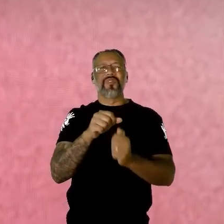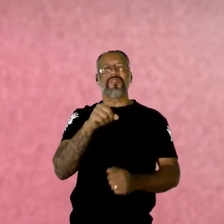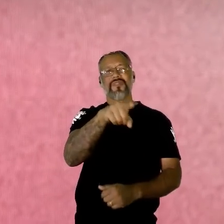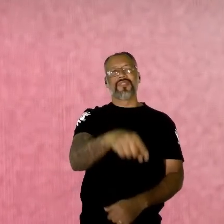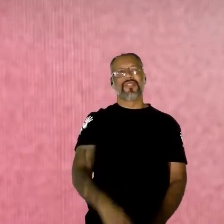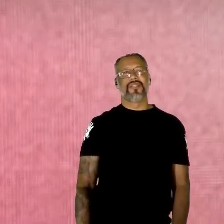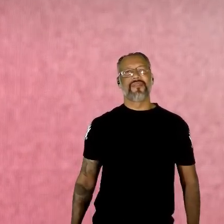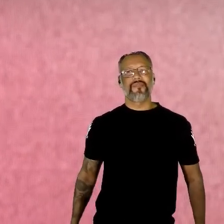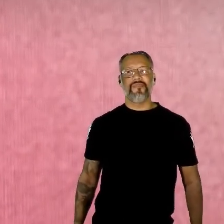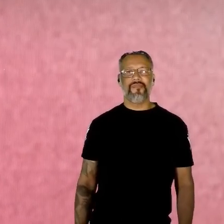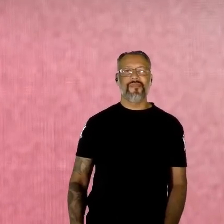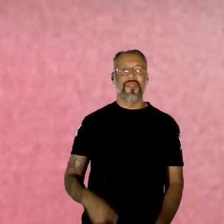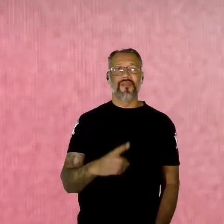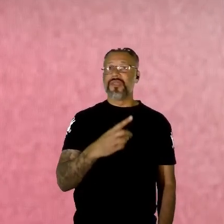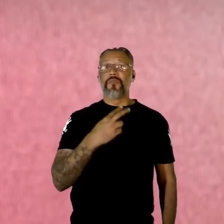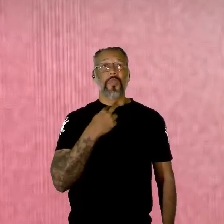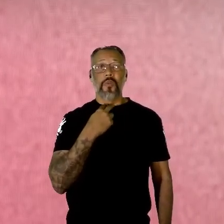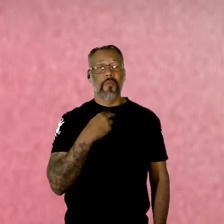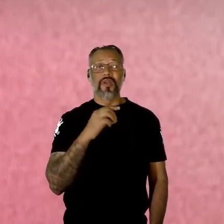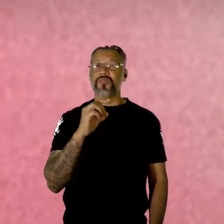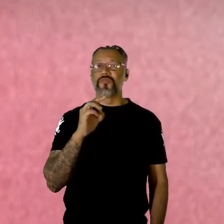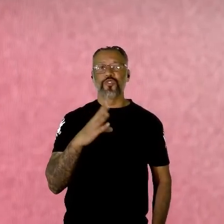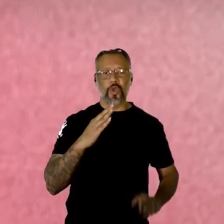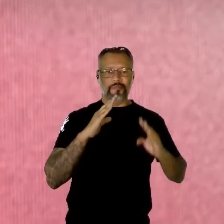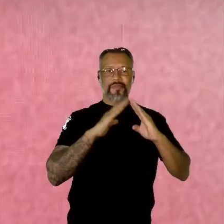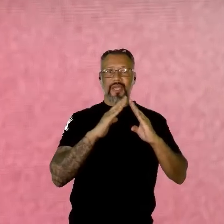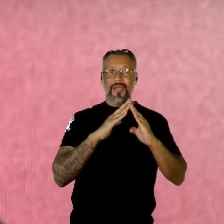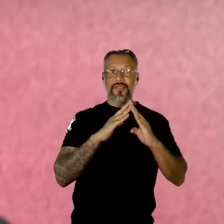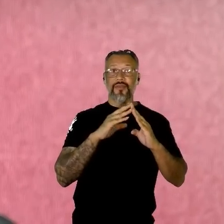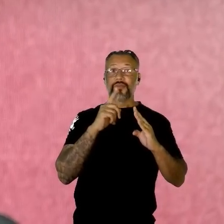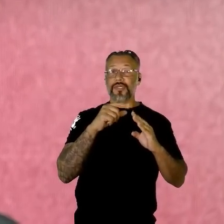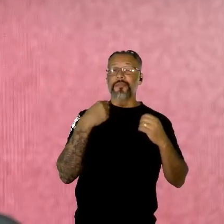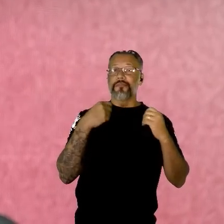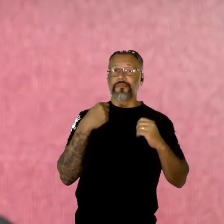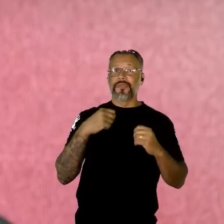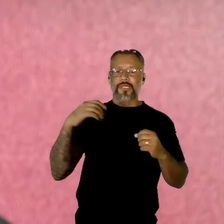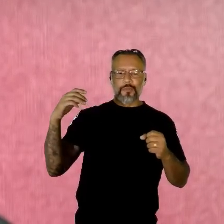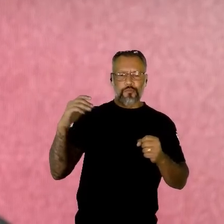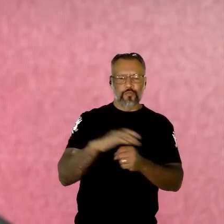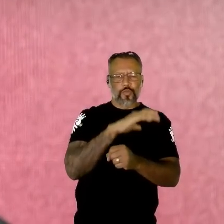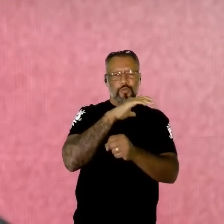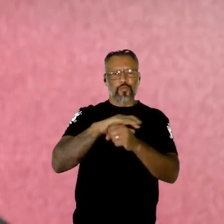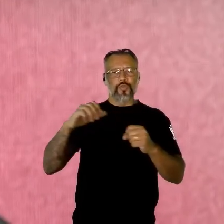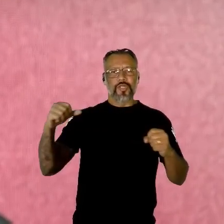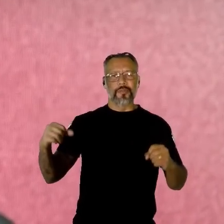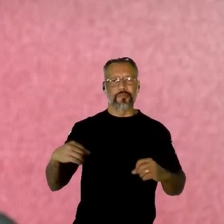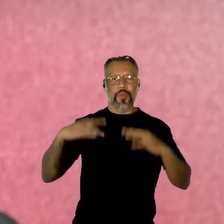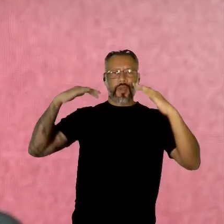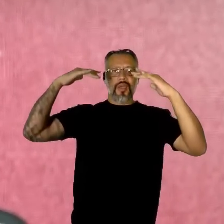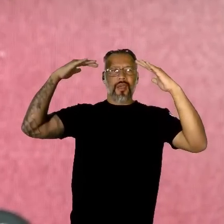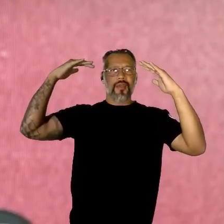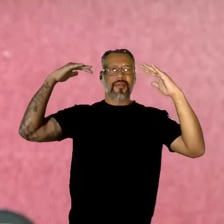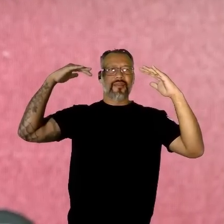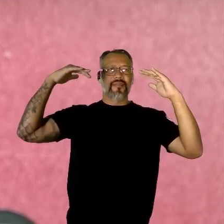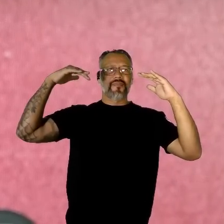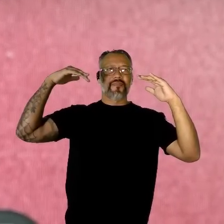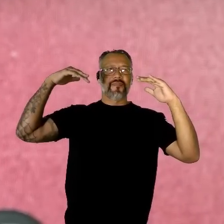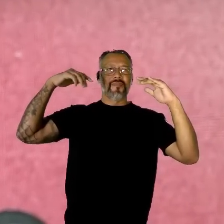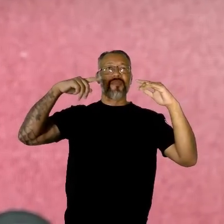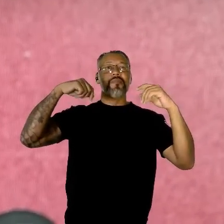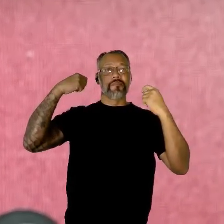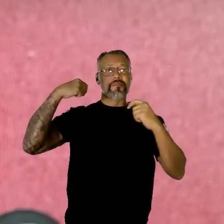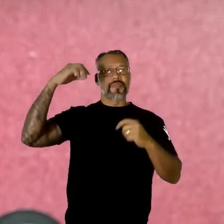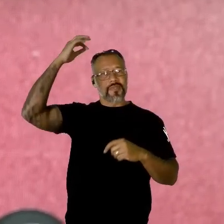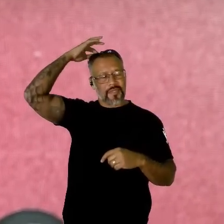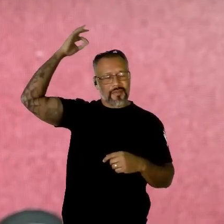basta ser templo tem que ser tempo cheio é o espírito é o espírito que é o combustível é o espírito que